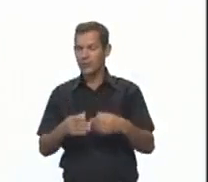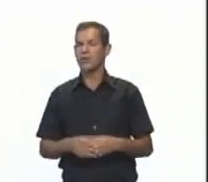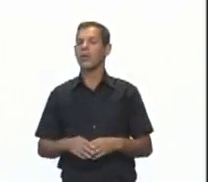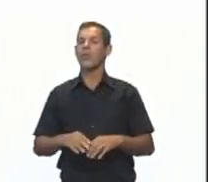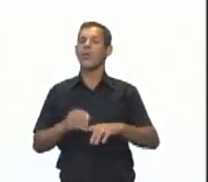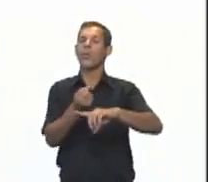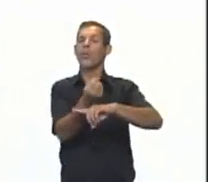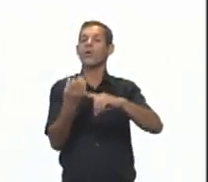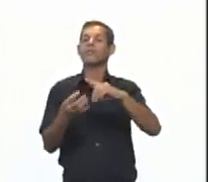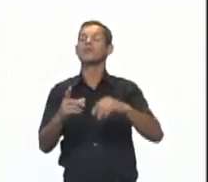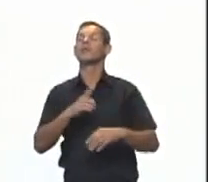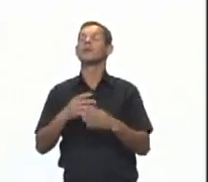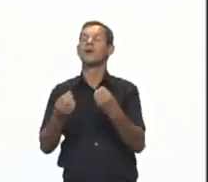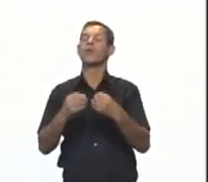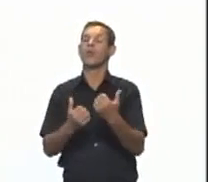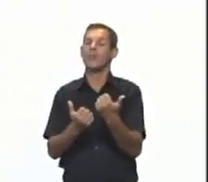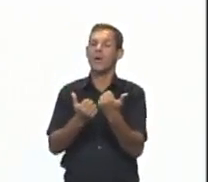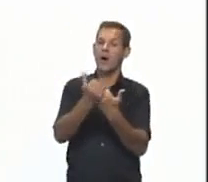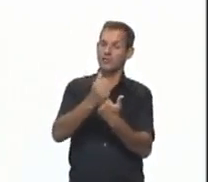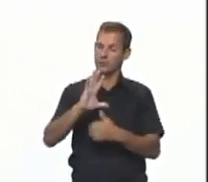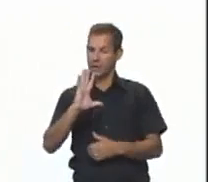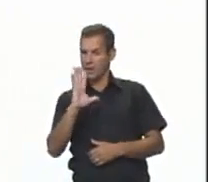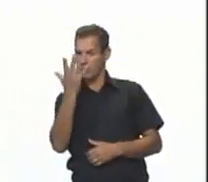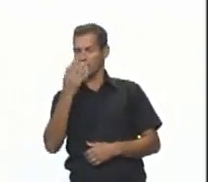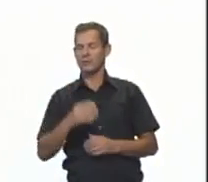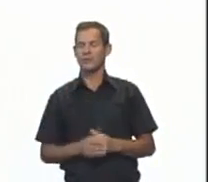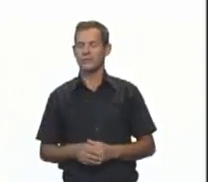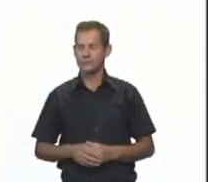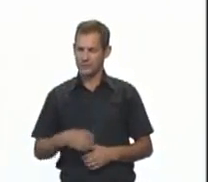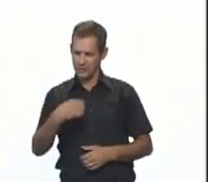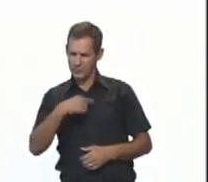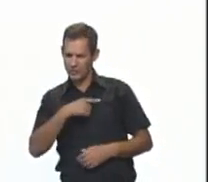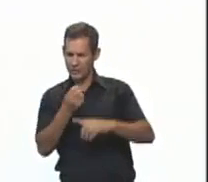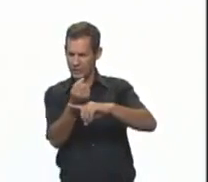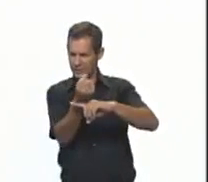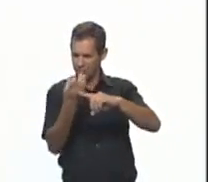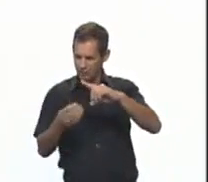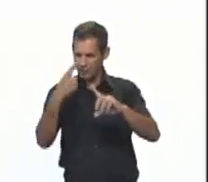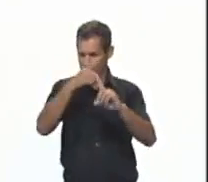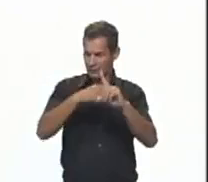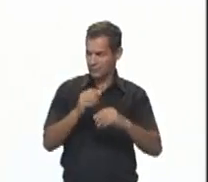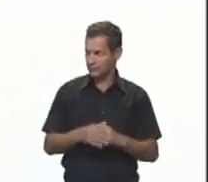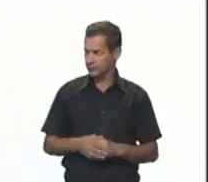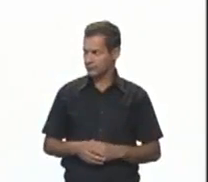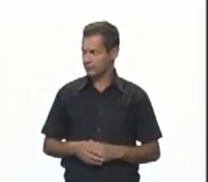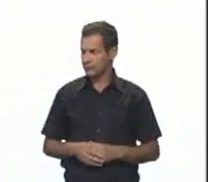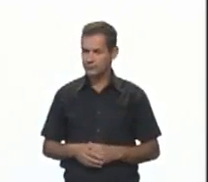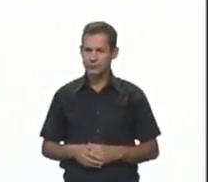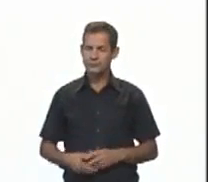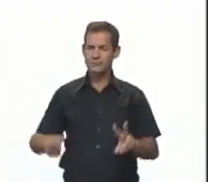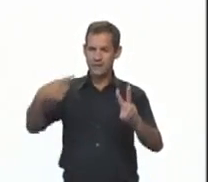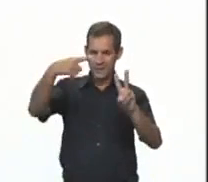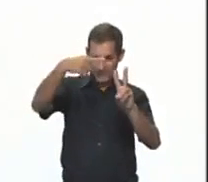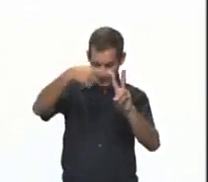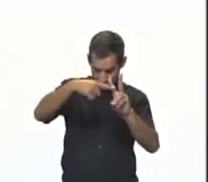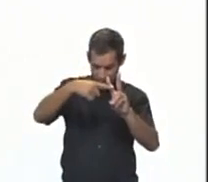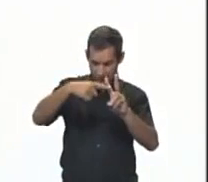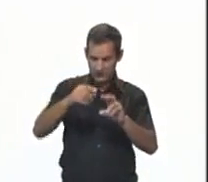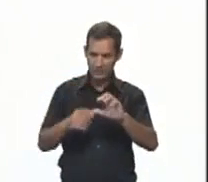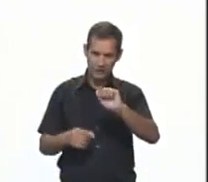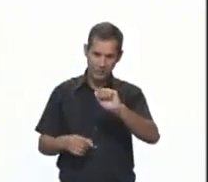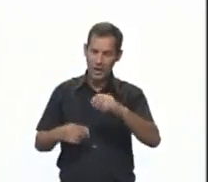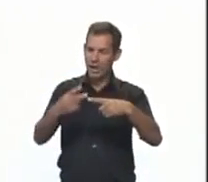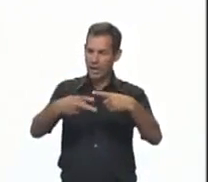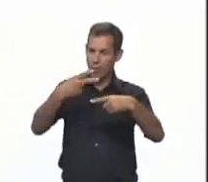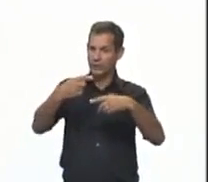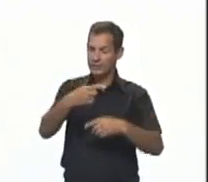essas funções e qual é a substituição que a gente utiliza. Então, se eu tenho uma função do tipo raiz quadrada de a ao